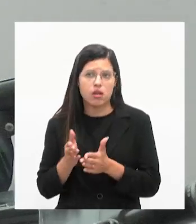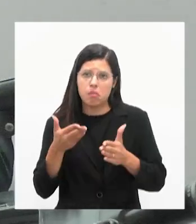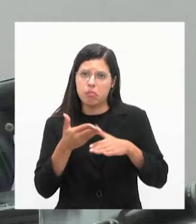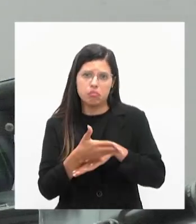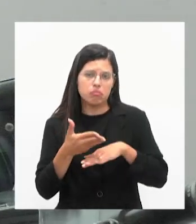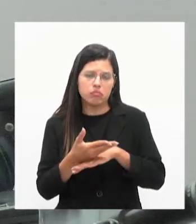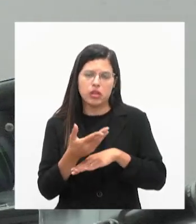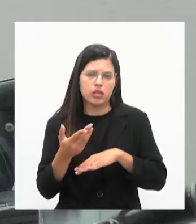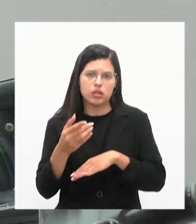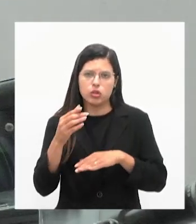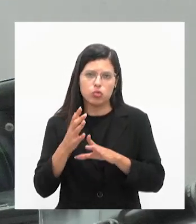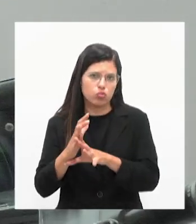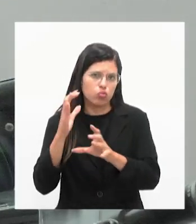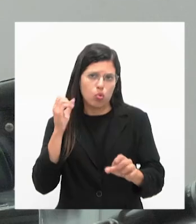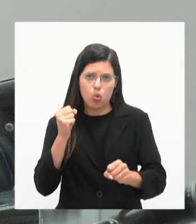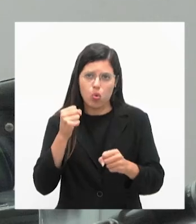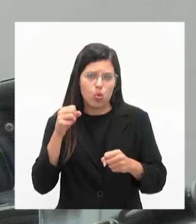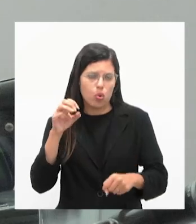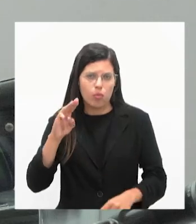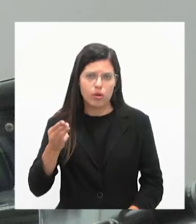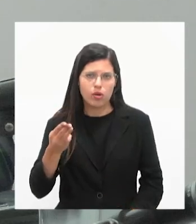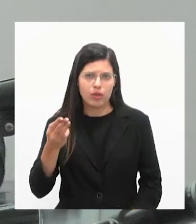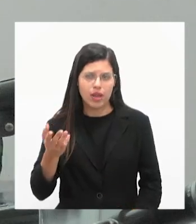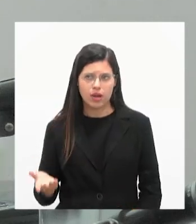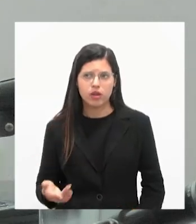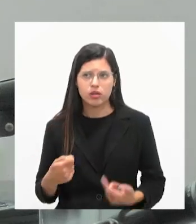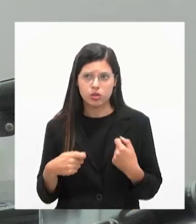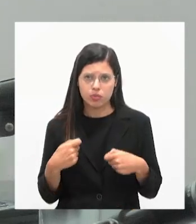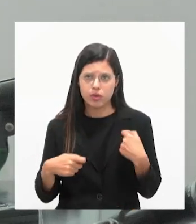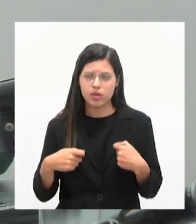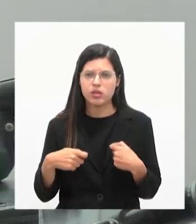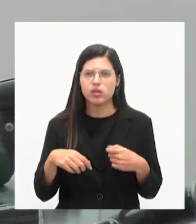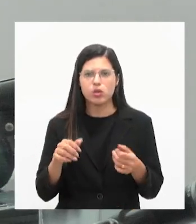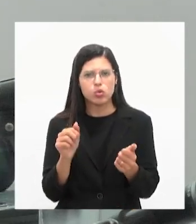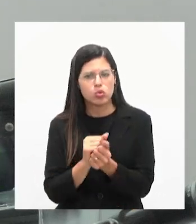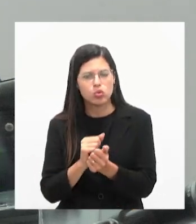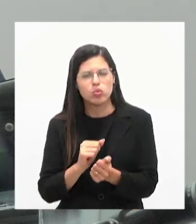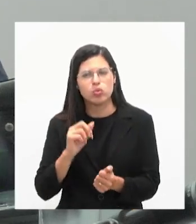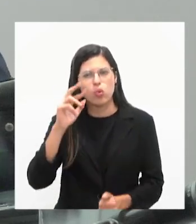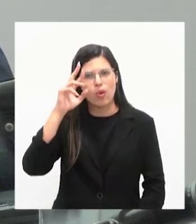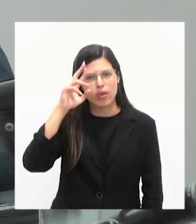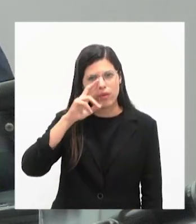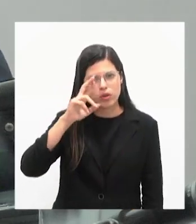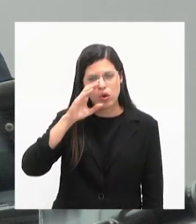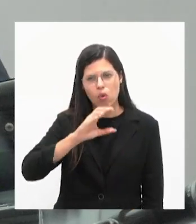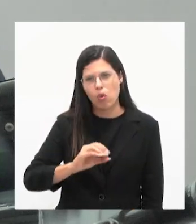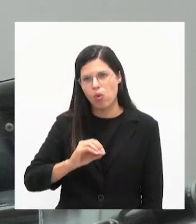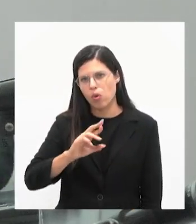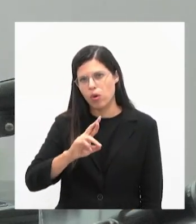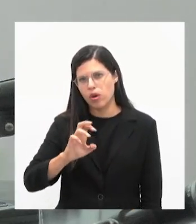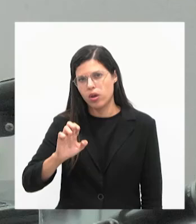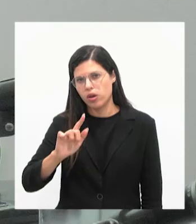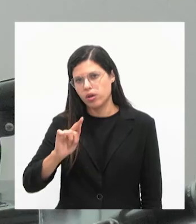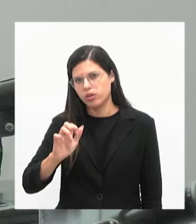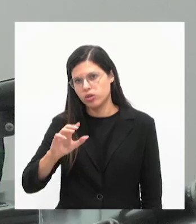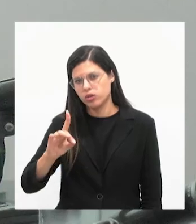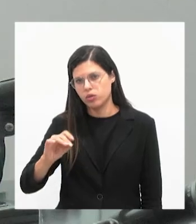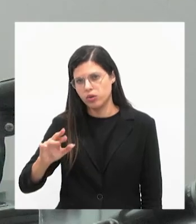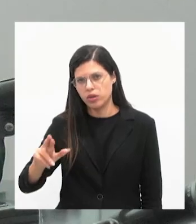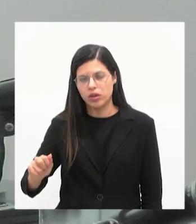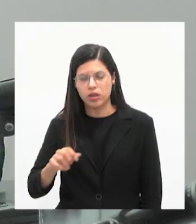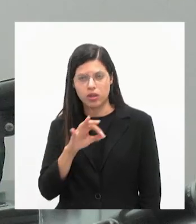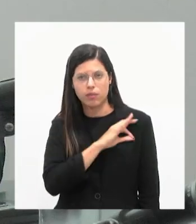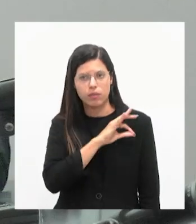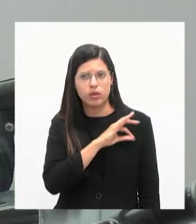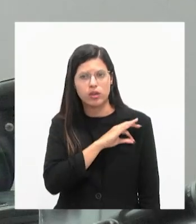ganho milionário. Então, a gente precisa apurar, inclusive, com a corregedoria interna da polícia, com os órgãos de controle da Polícia Militar se